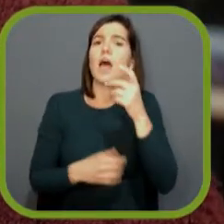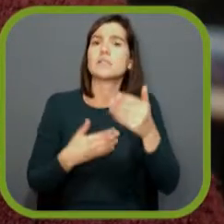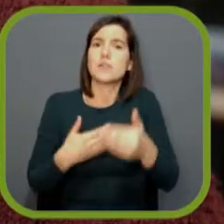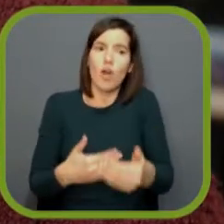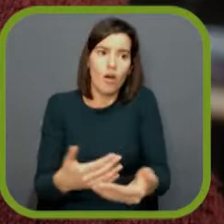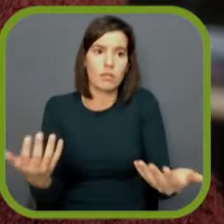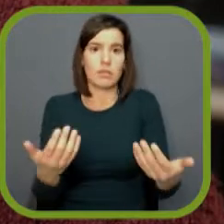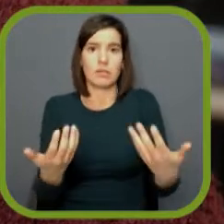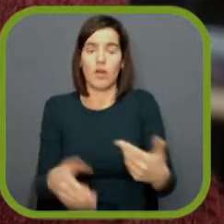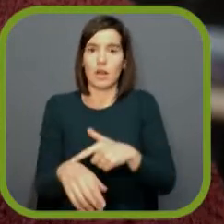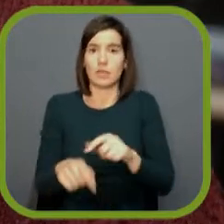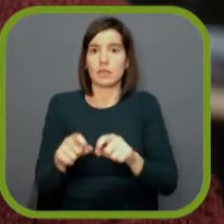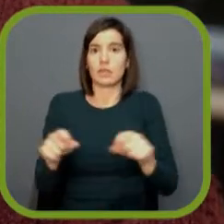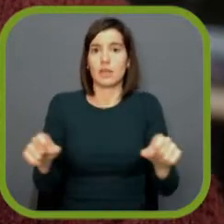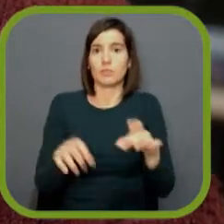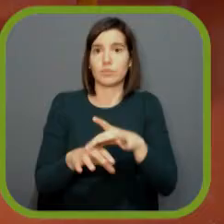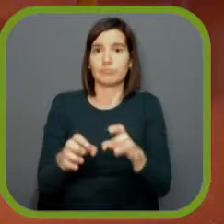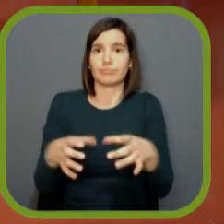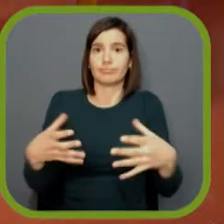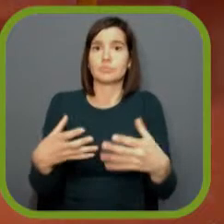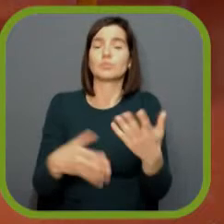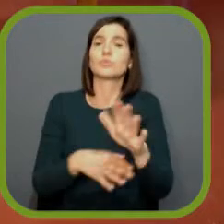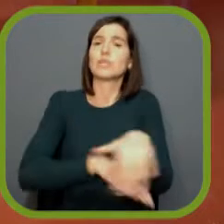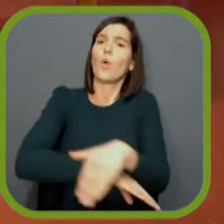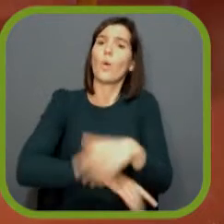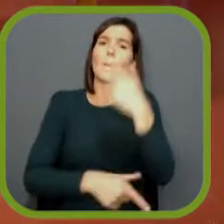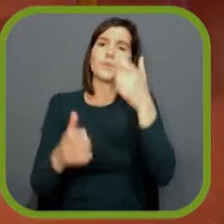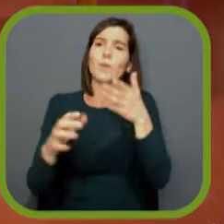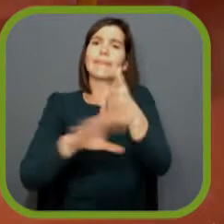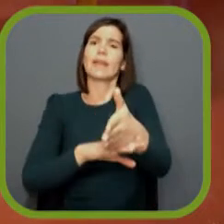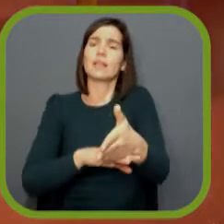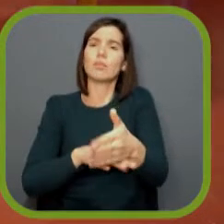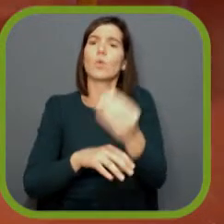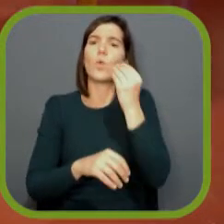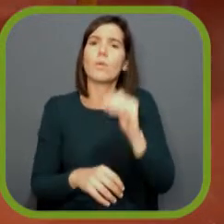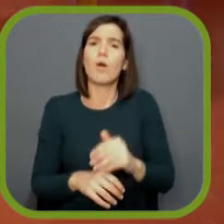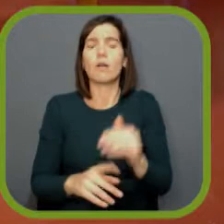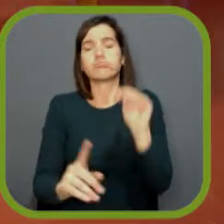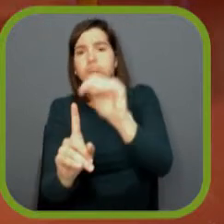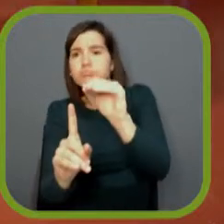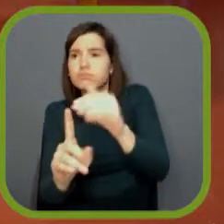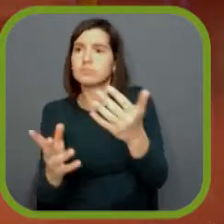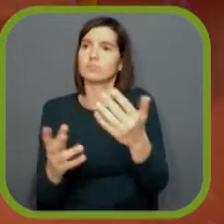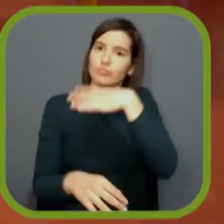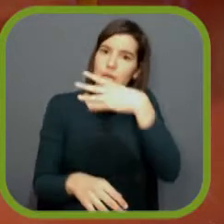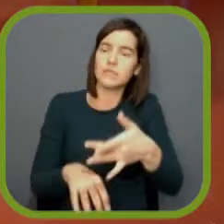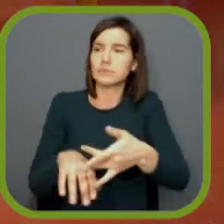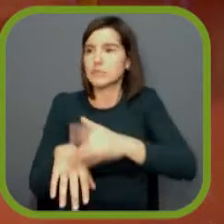segurança durante este tempo de pandemia, diretamente na rua com as pessoas? Bom,